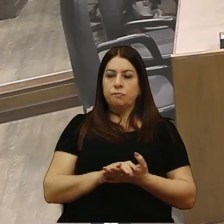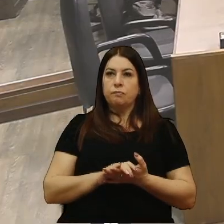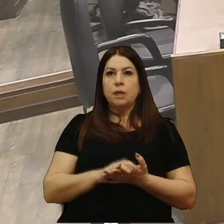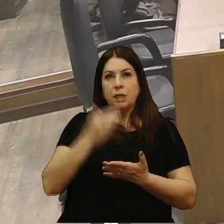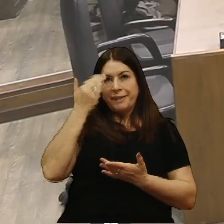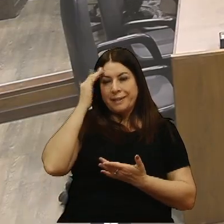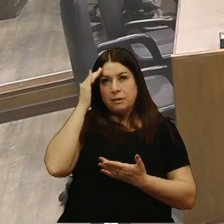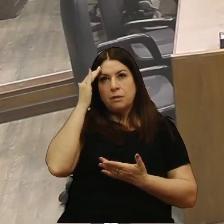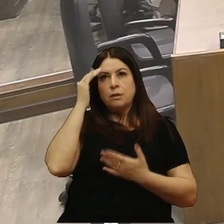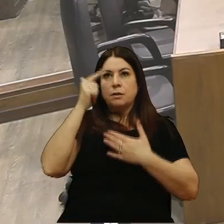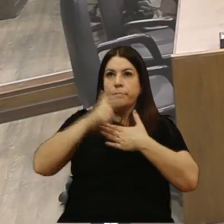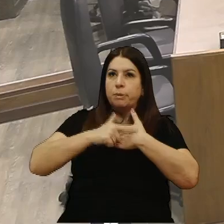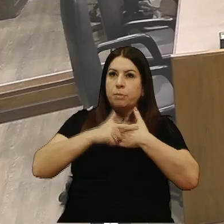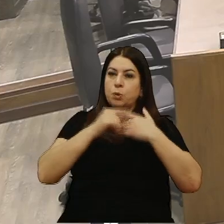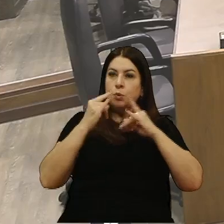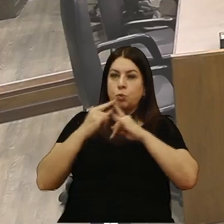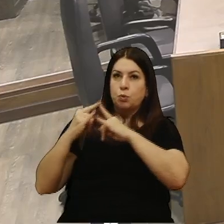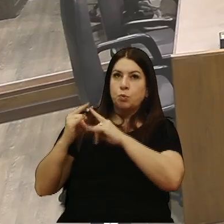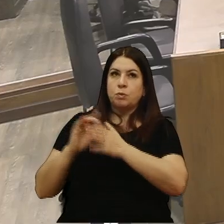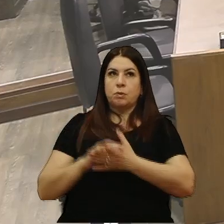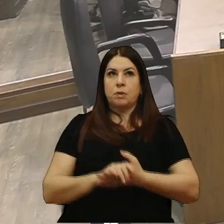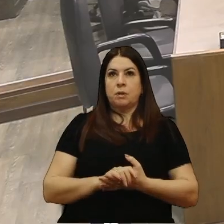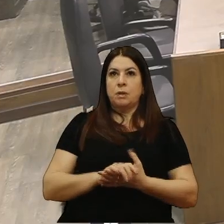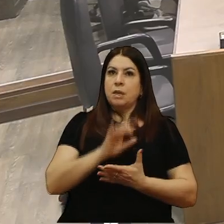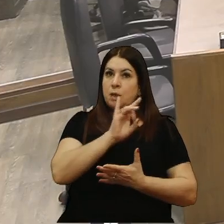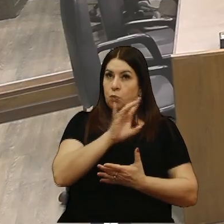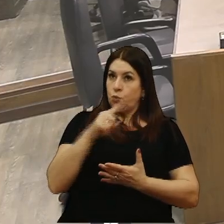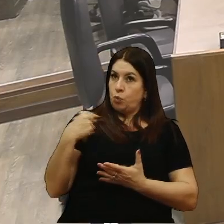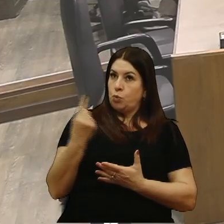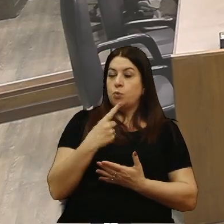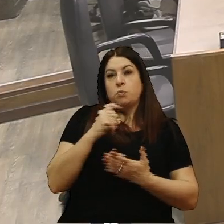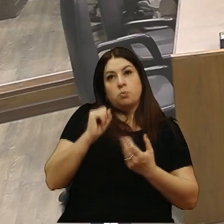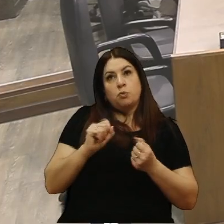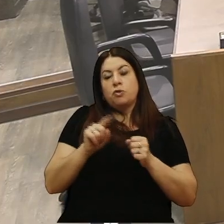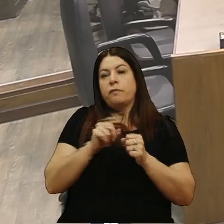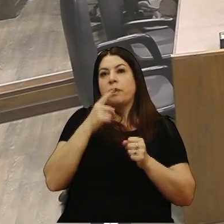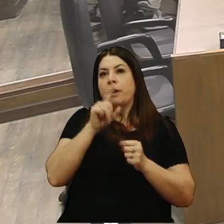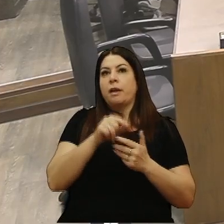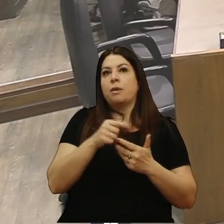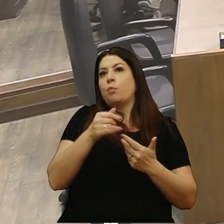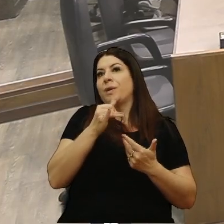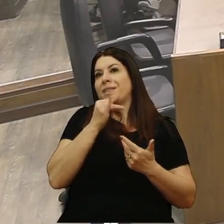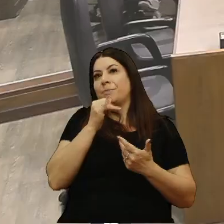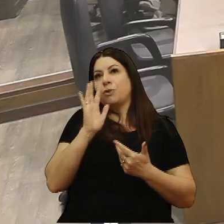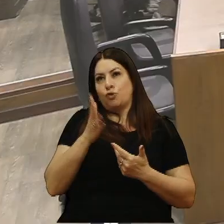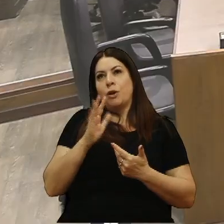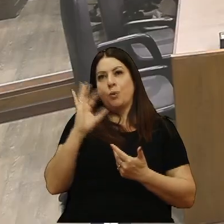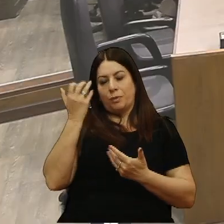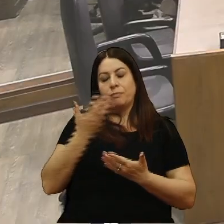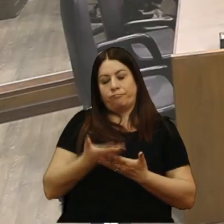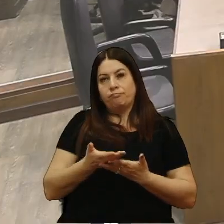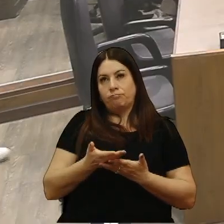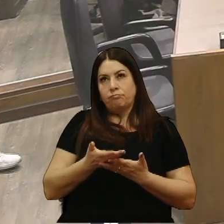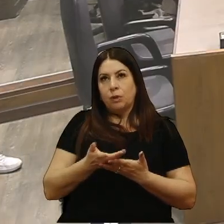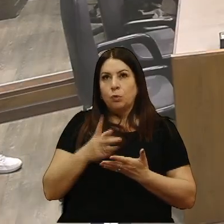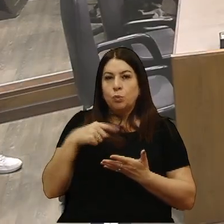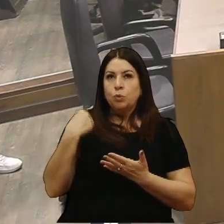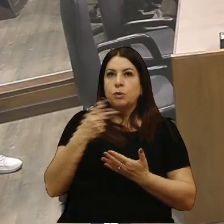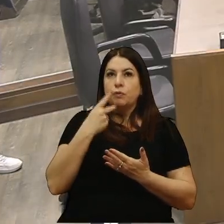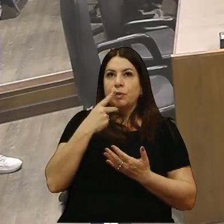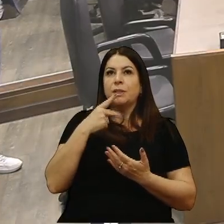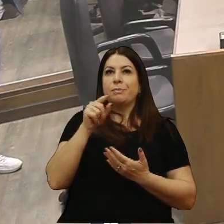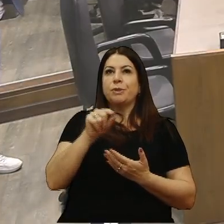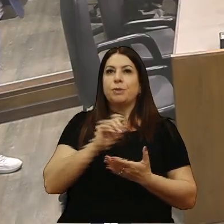entender o papel das instituições. Cada um de nós aqui poderia citar algum caso, algum exemplo que já passou, mas quando nós falamos